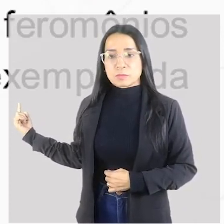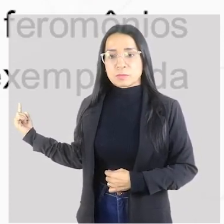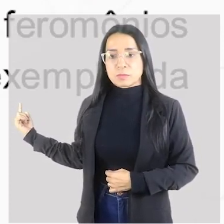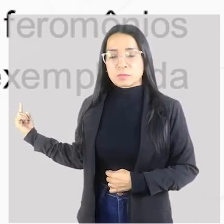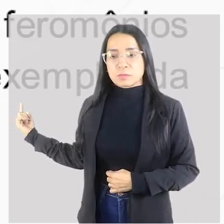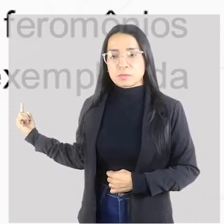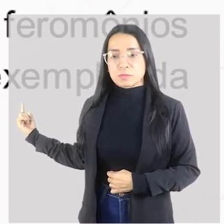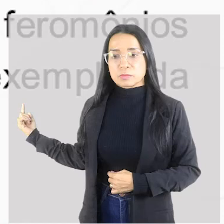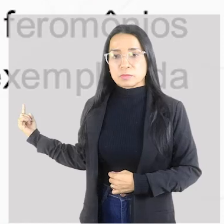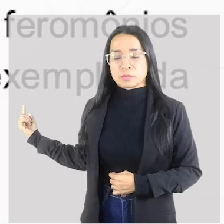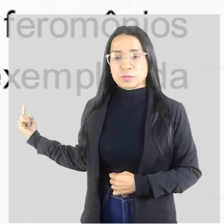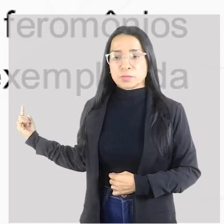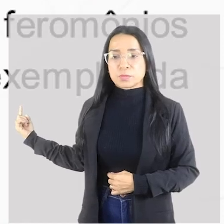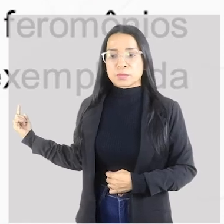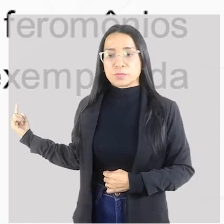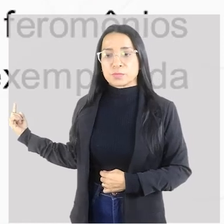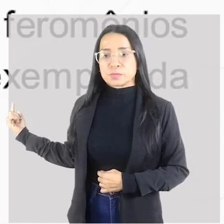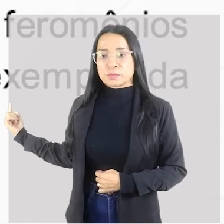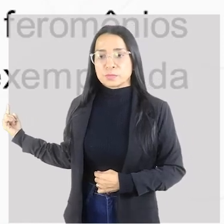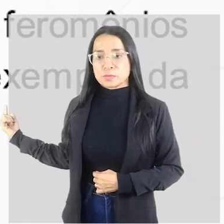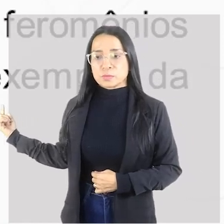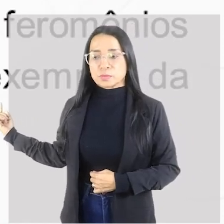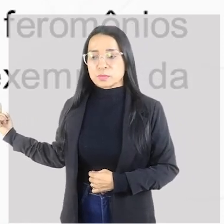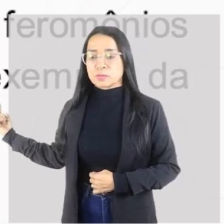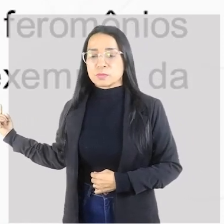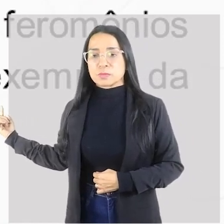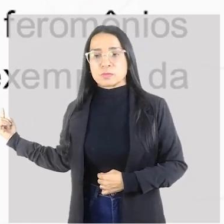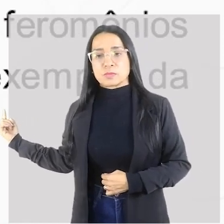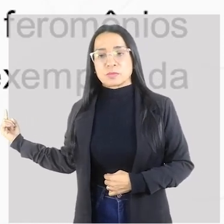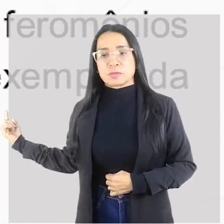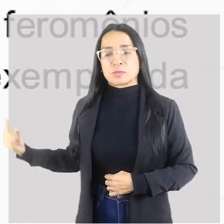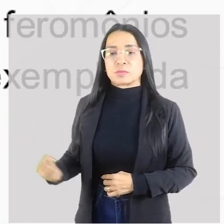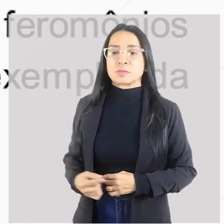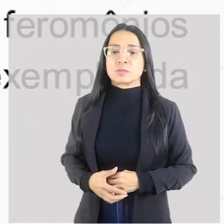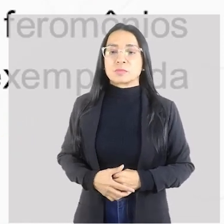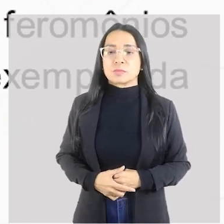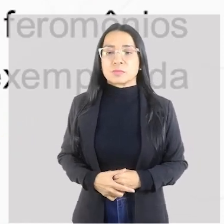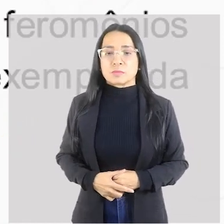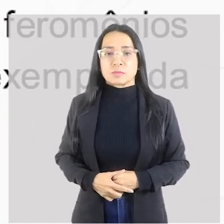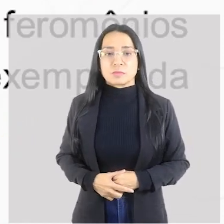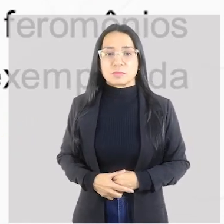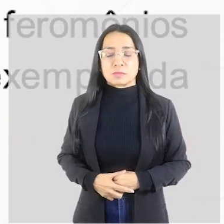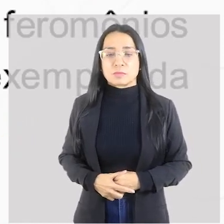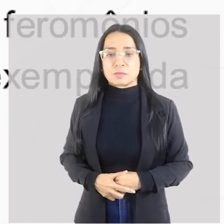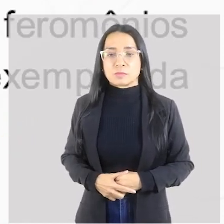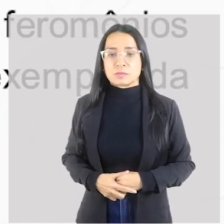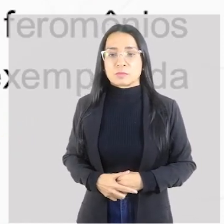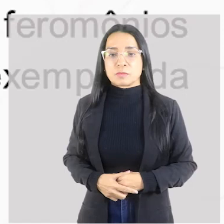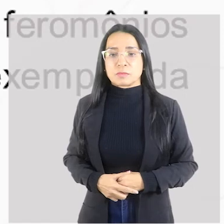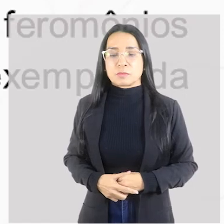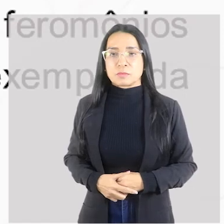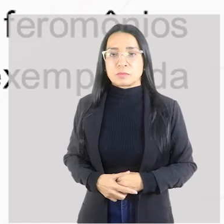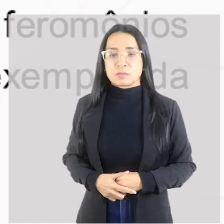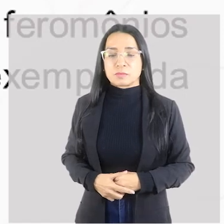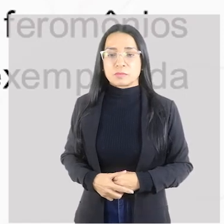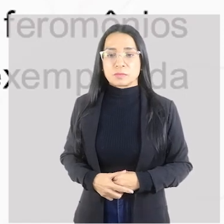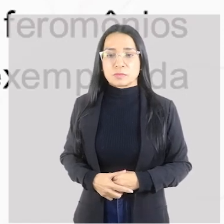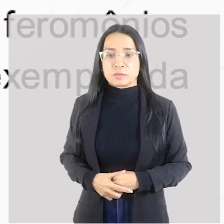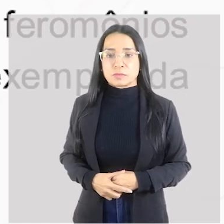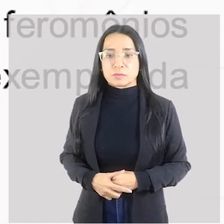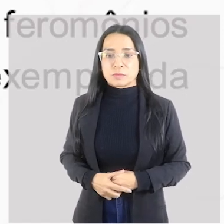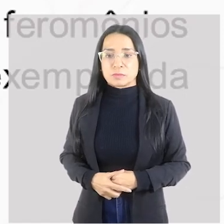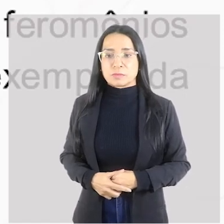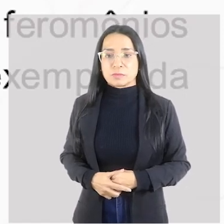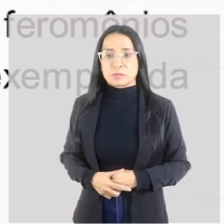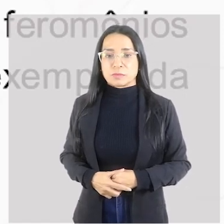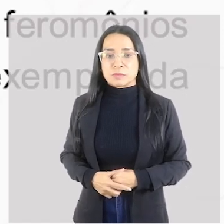feromônios. Substâncias que alguns insetos utilizam para se comunicar. E com isso, demarcar territórios, dar alarmes ou atrair